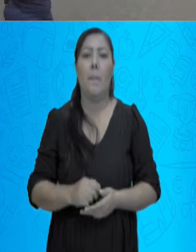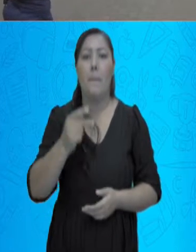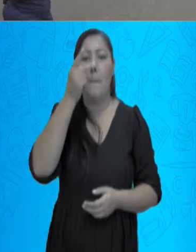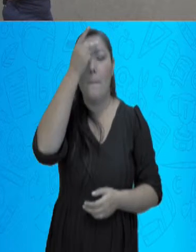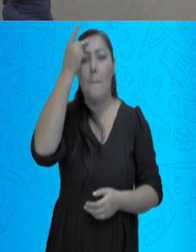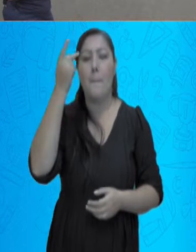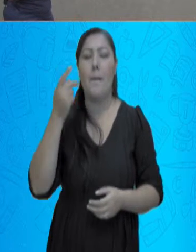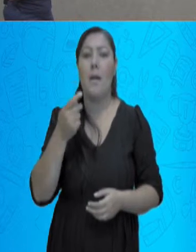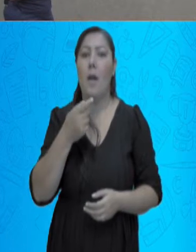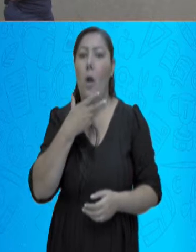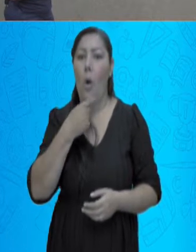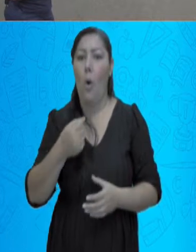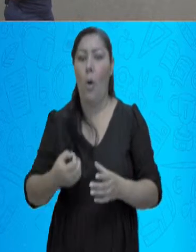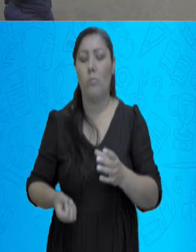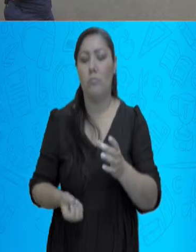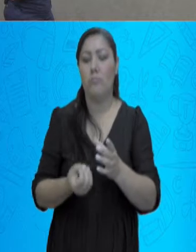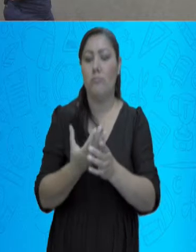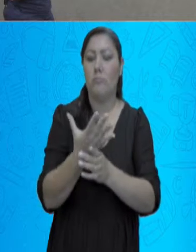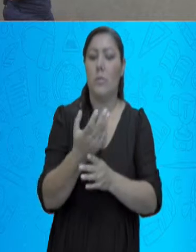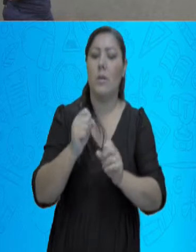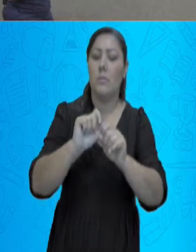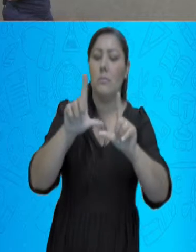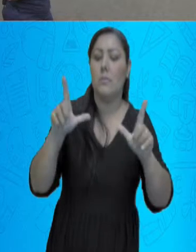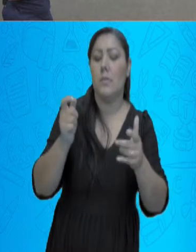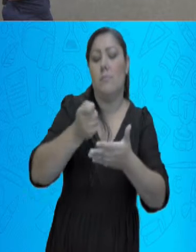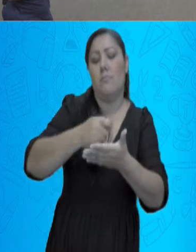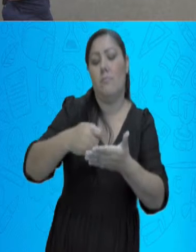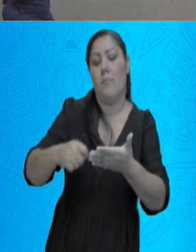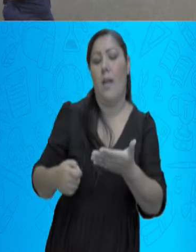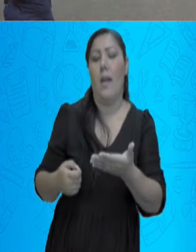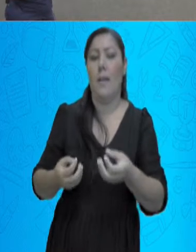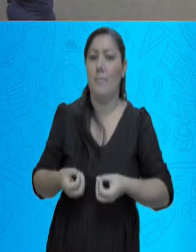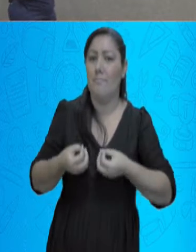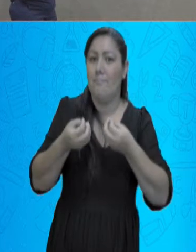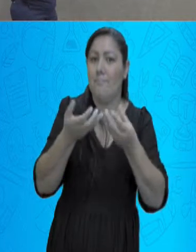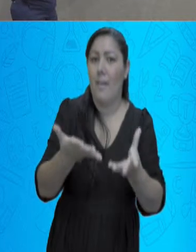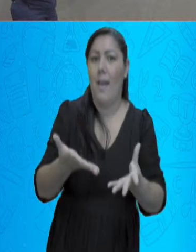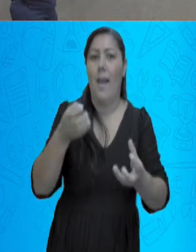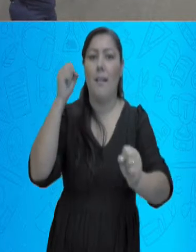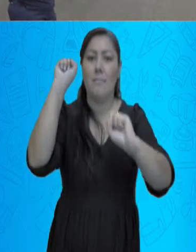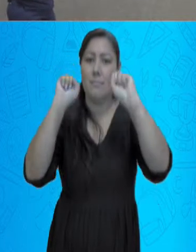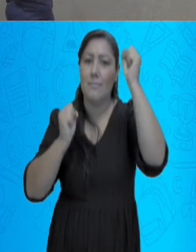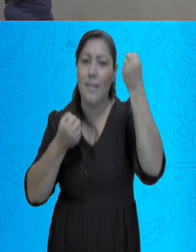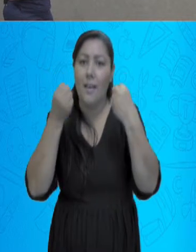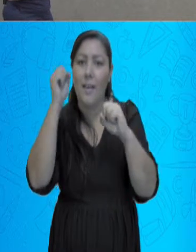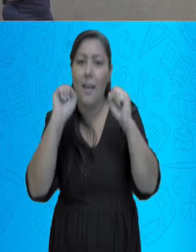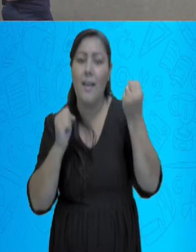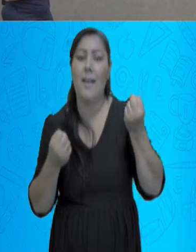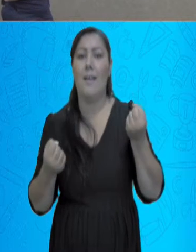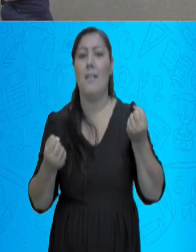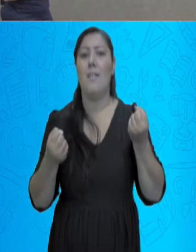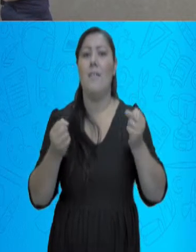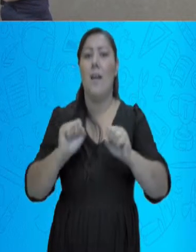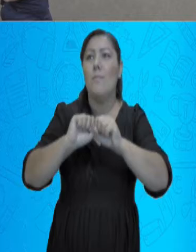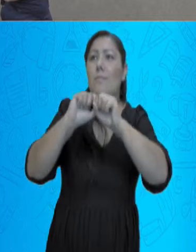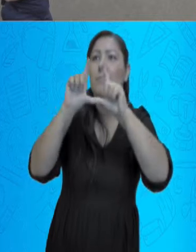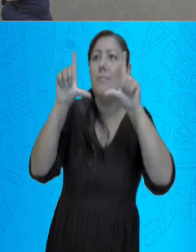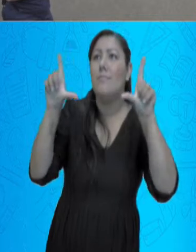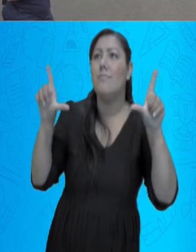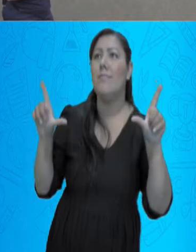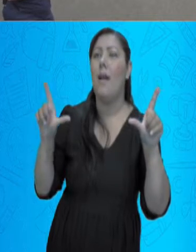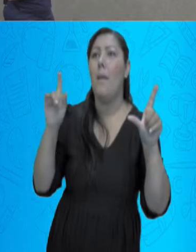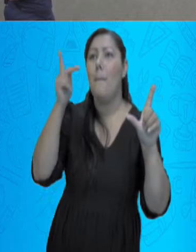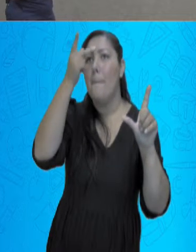Miller, para a fábrica, né? Era uma fábrica que teve, então, esse cartaz lançado aí com esse objetivo,